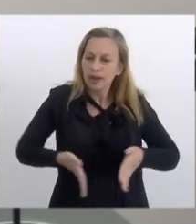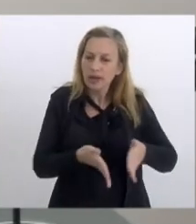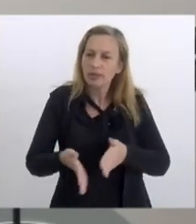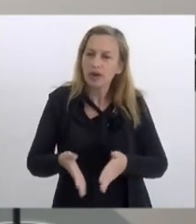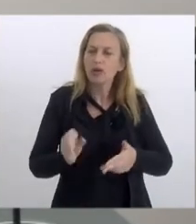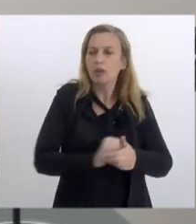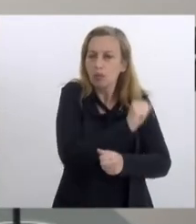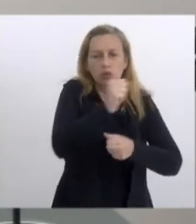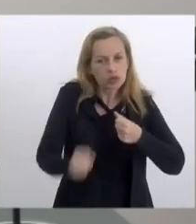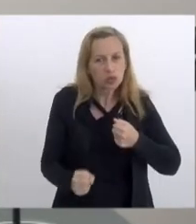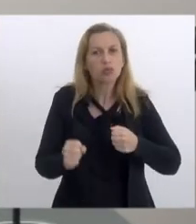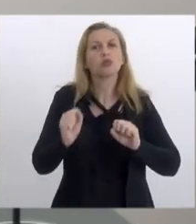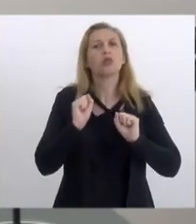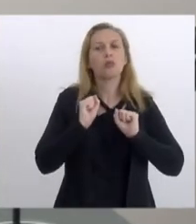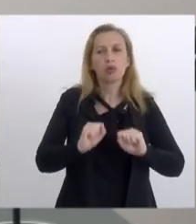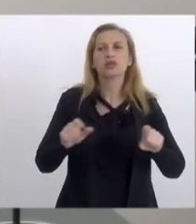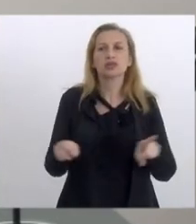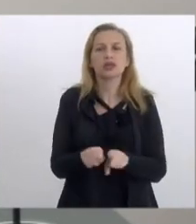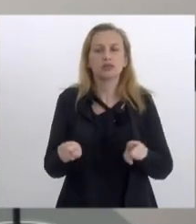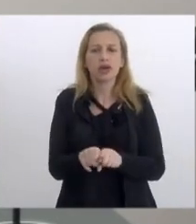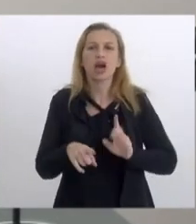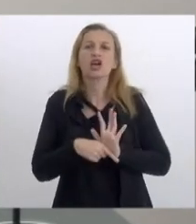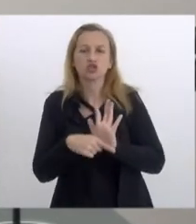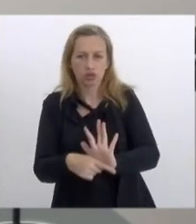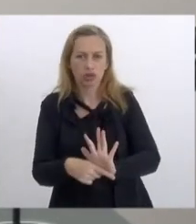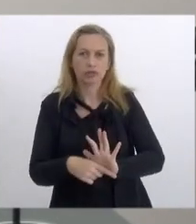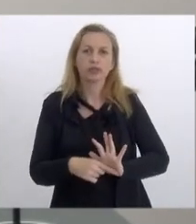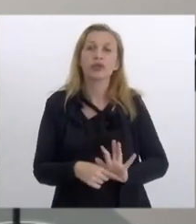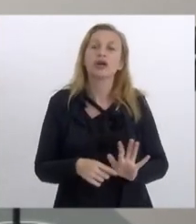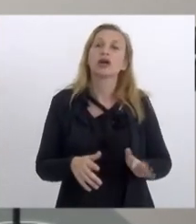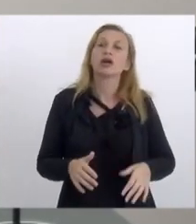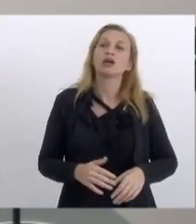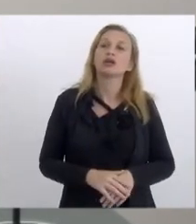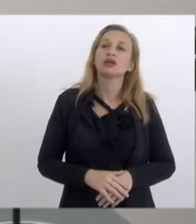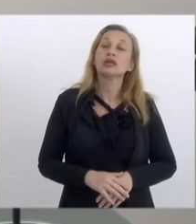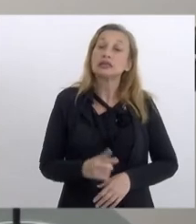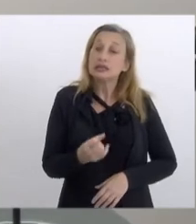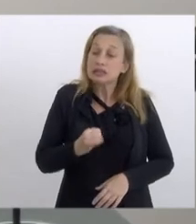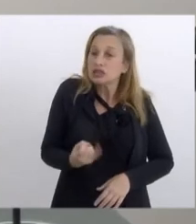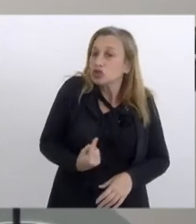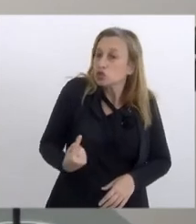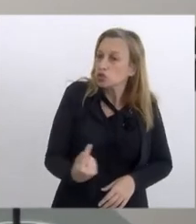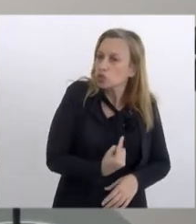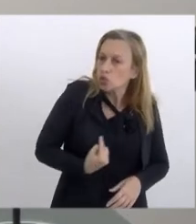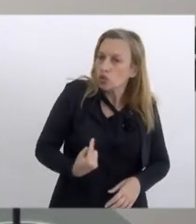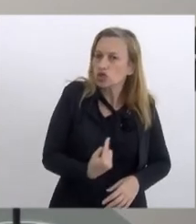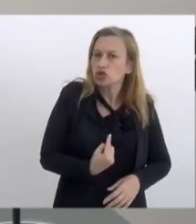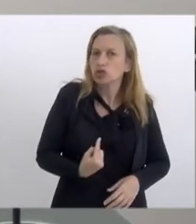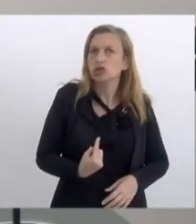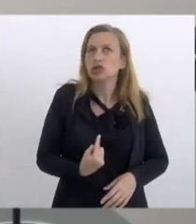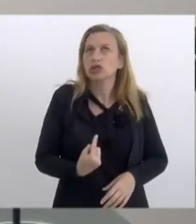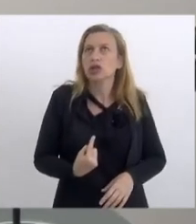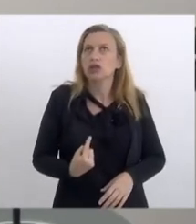público também possa estar ajudando. E se nós não criarmos